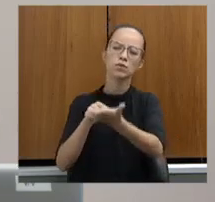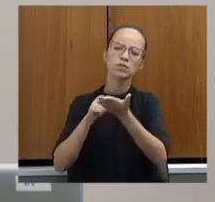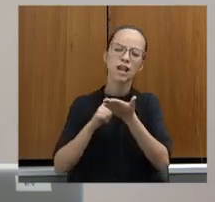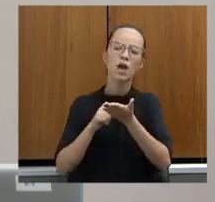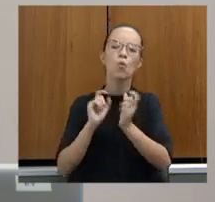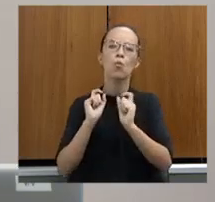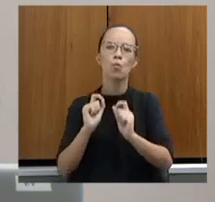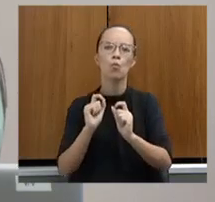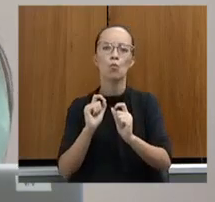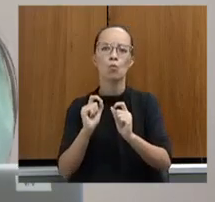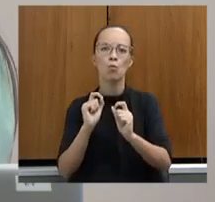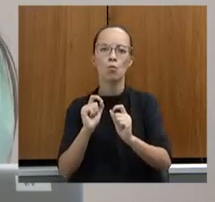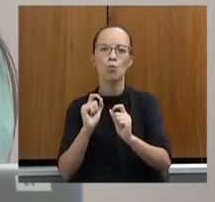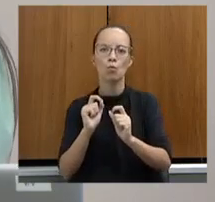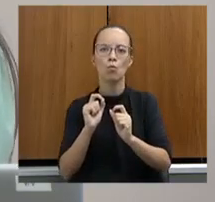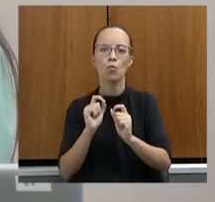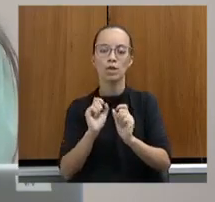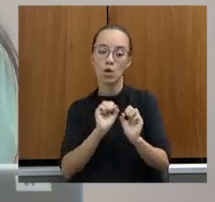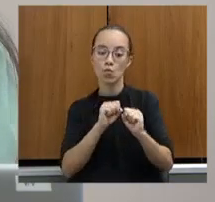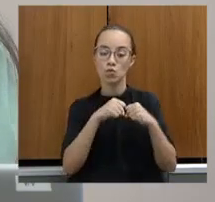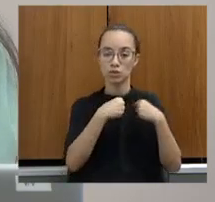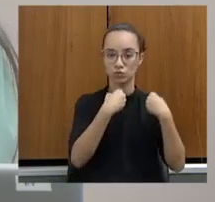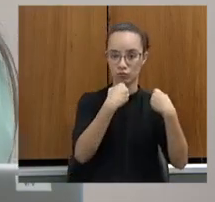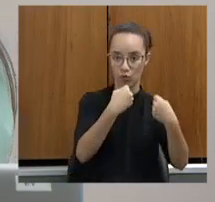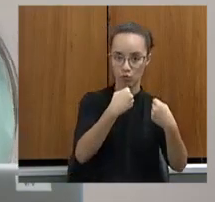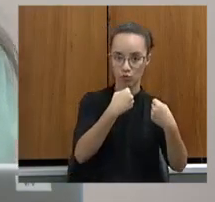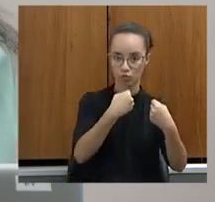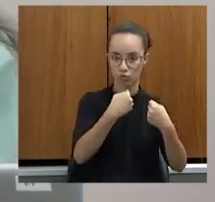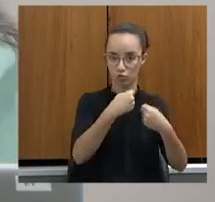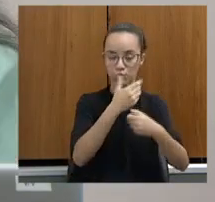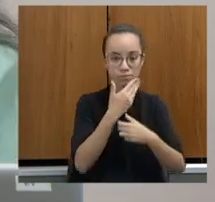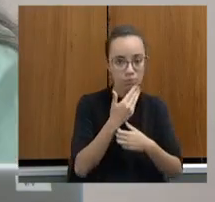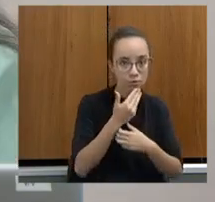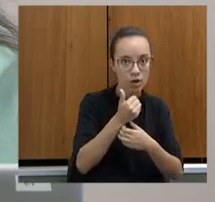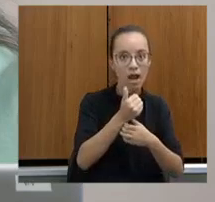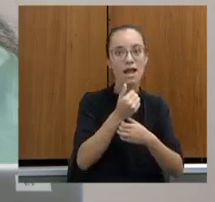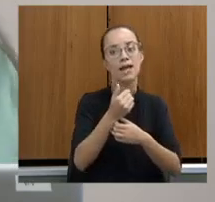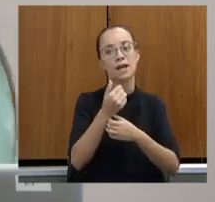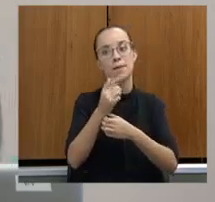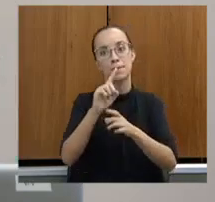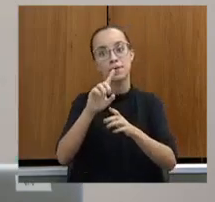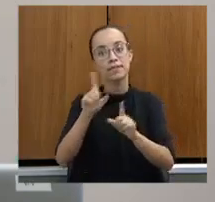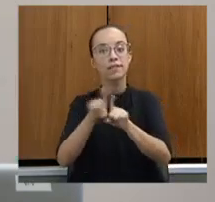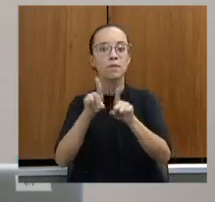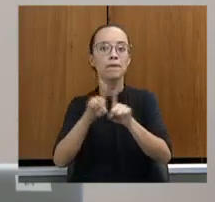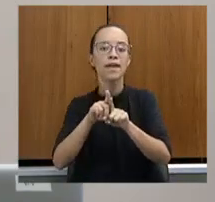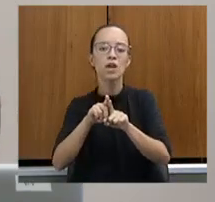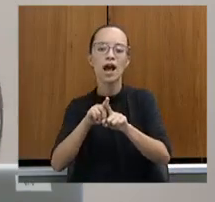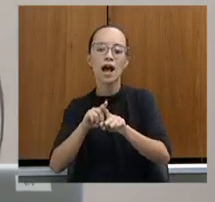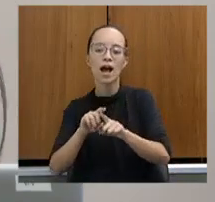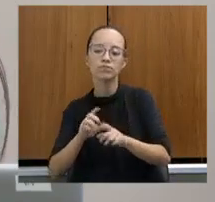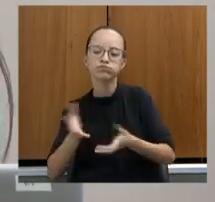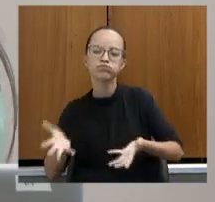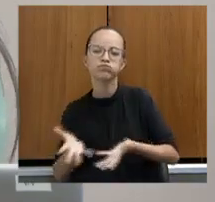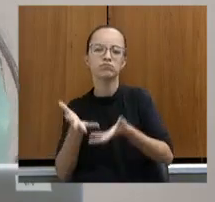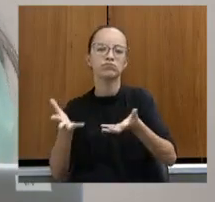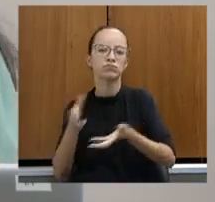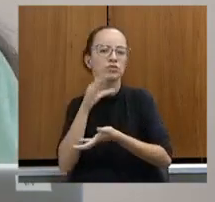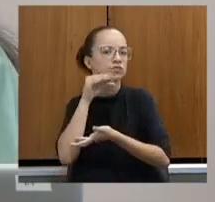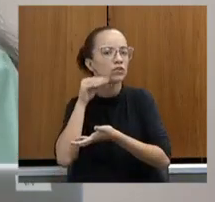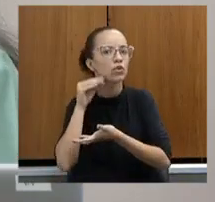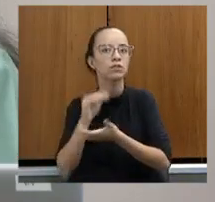a correlação desse esforço com a valorização dos Servidores seja como causa